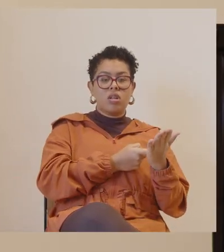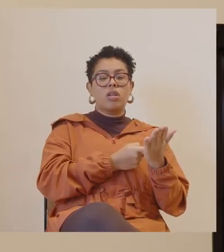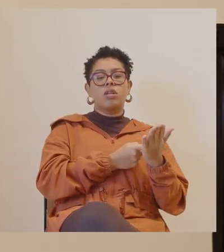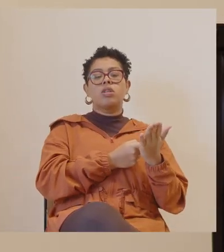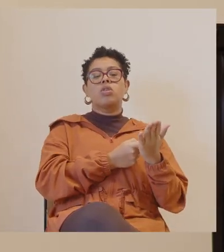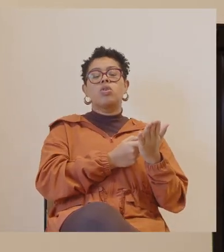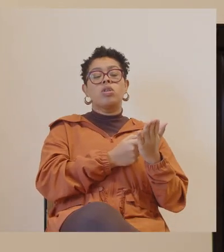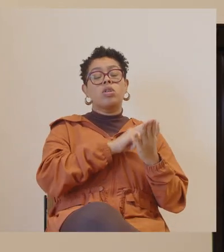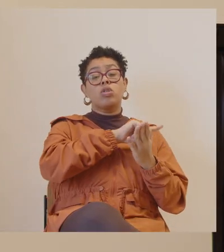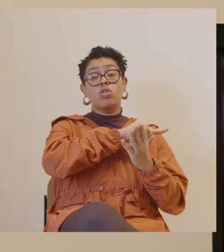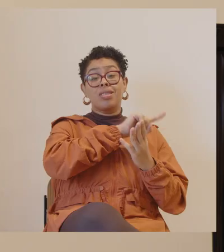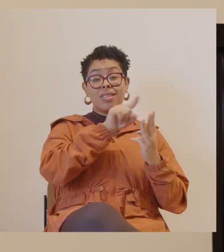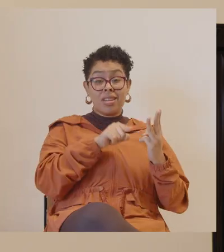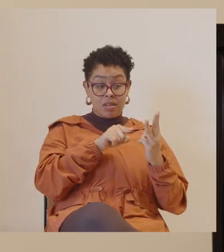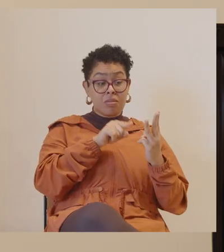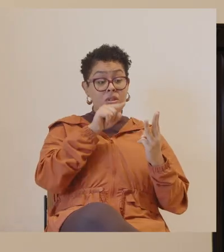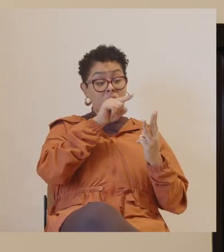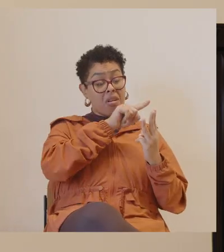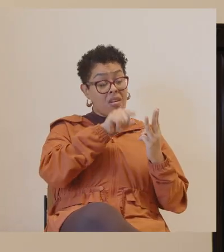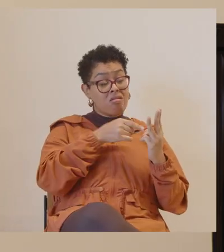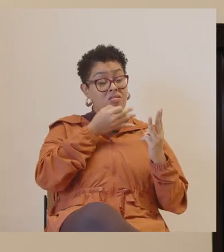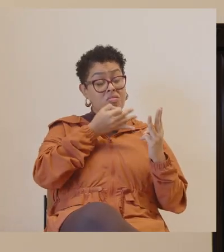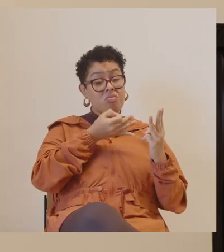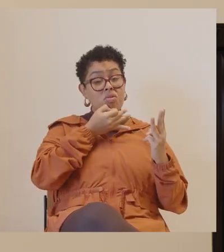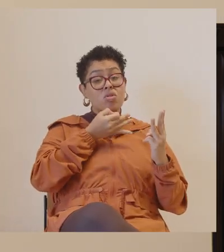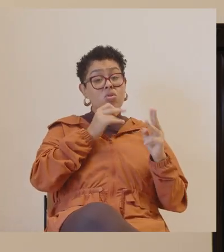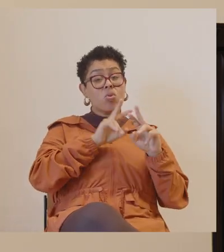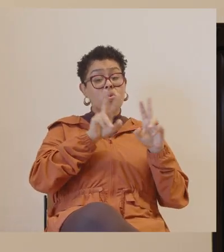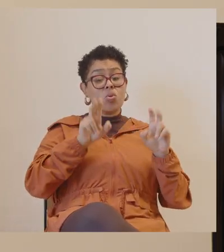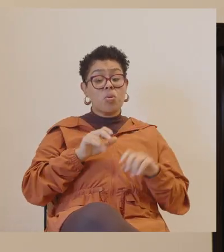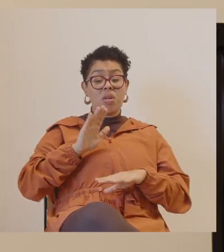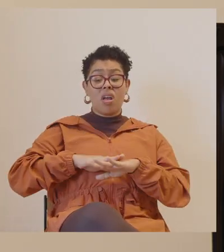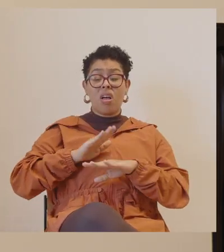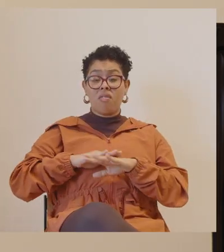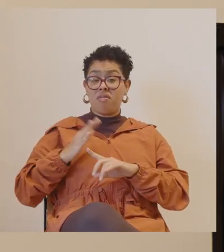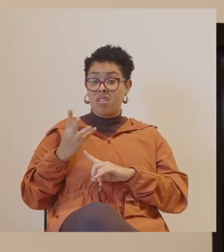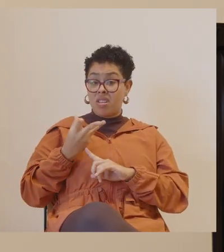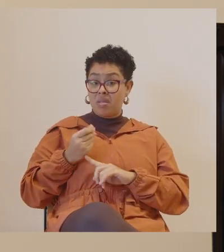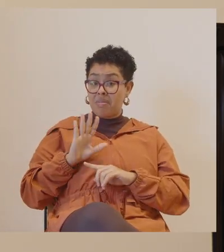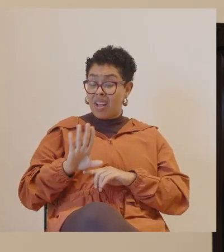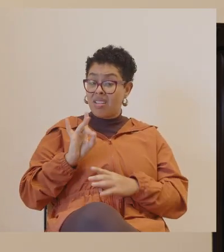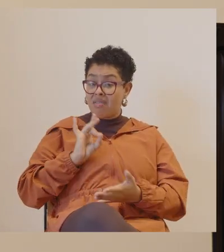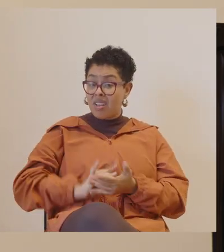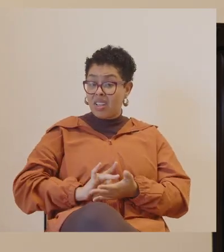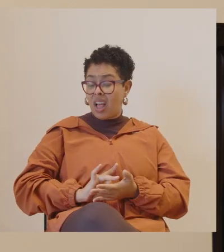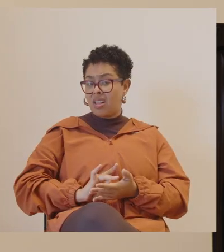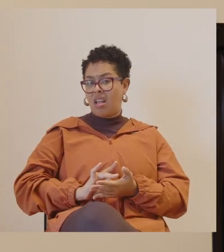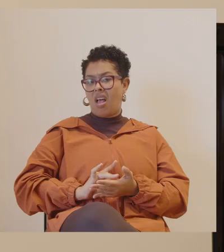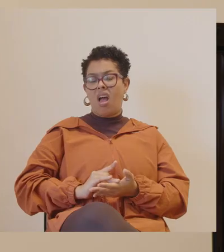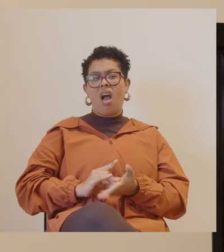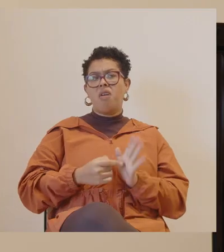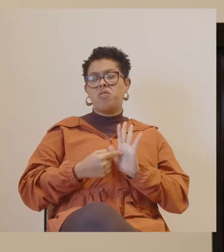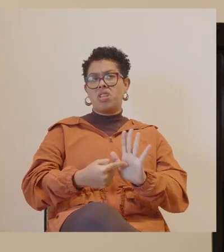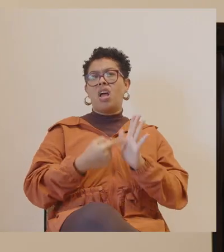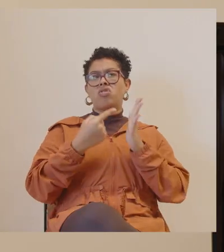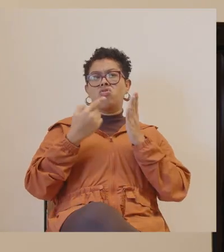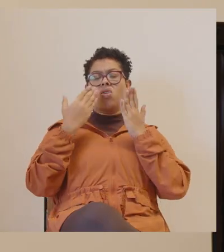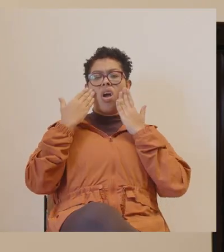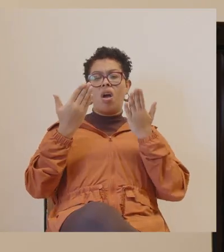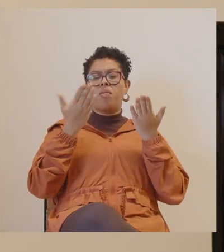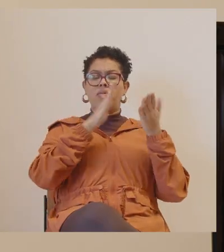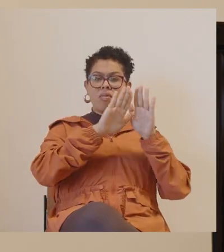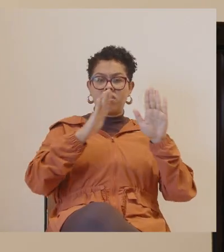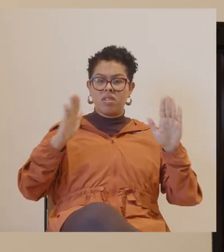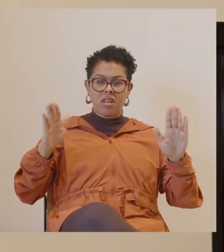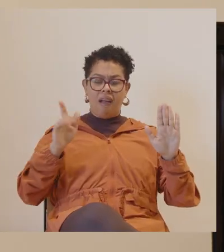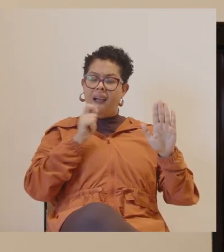Mirbeau e do Geffat, que contam para a gente da realização dessas obras, mas, na verdade, elas não tinham sido exibidas. Né? Canoa sobre Épte